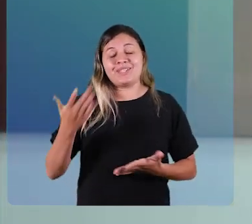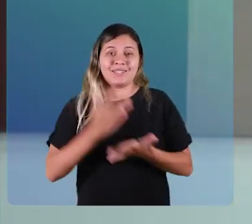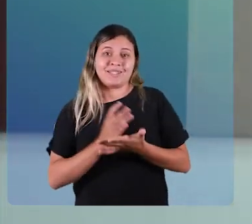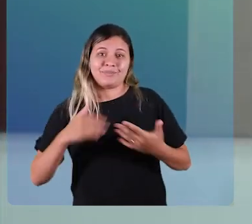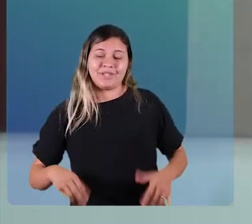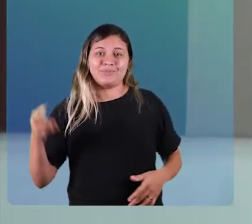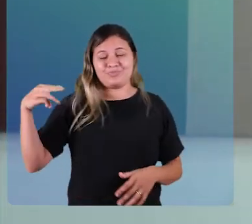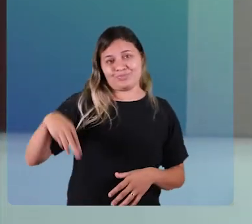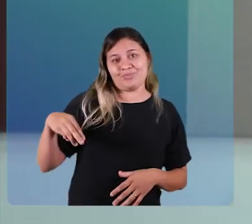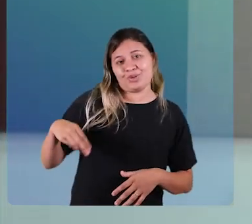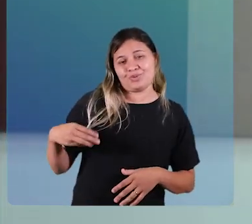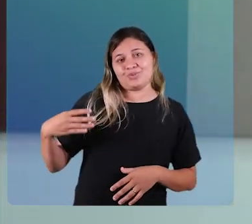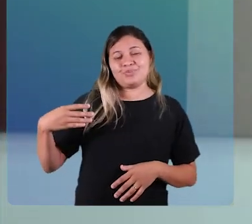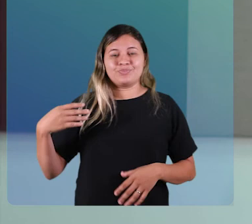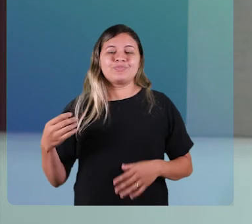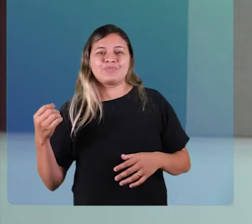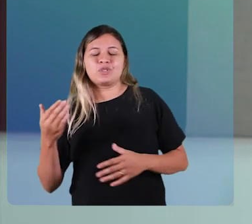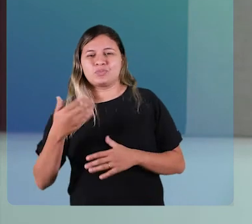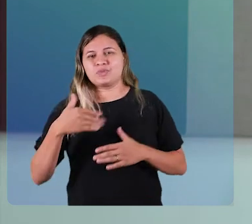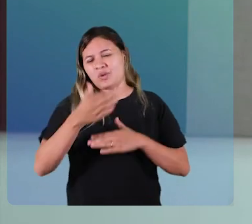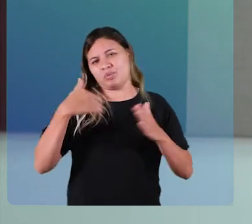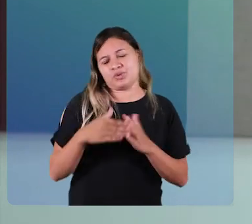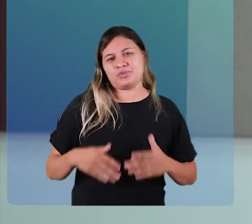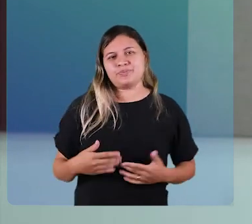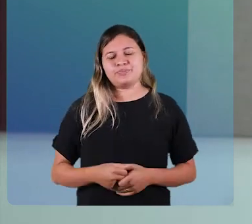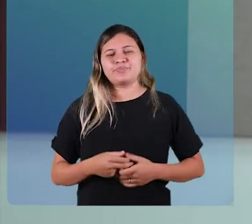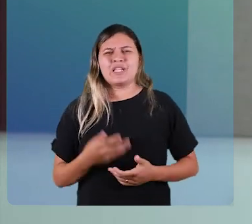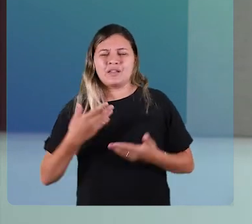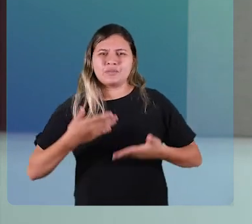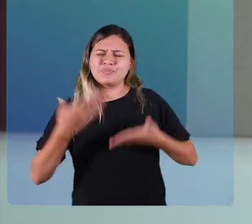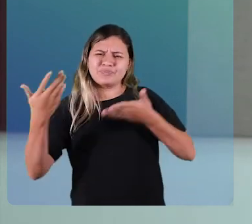um módulo, tá certo? O nosso último módulo. Então eu desejo para vocês